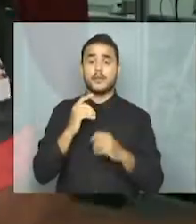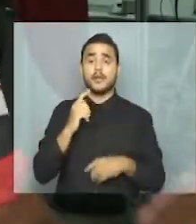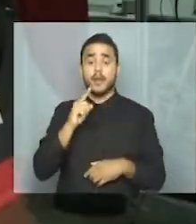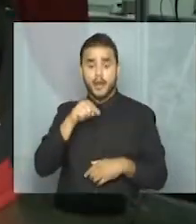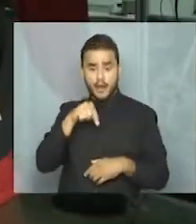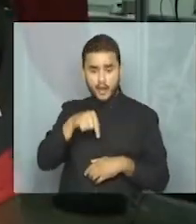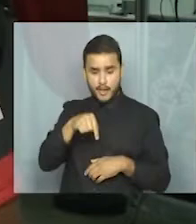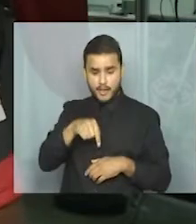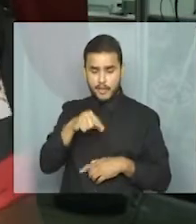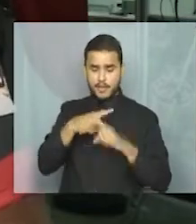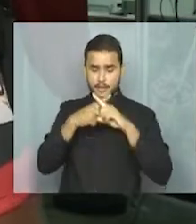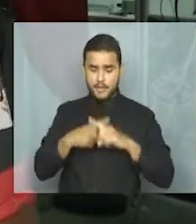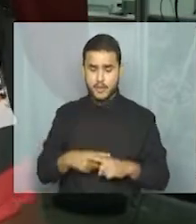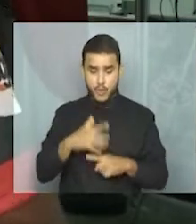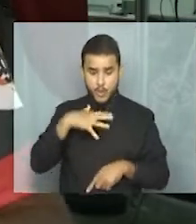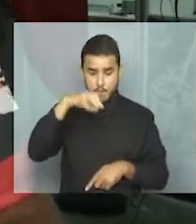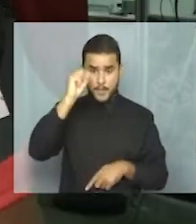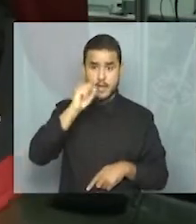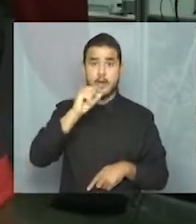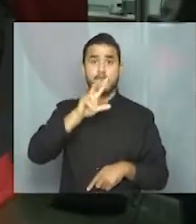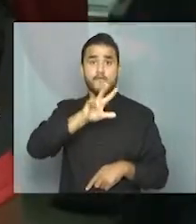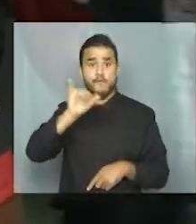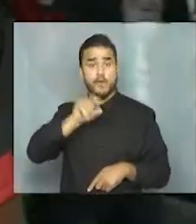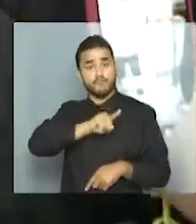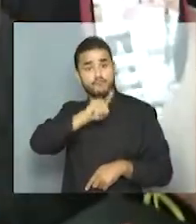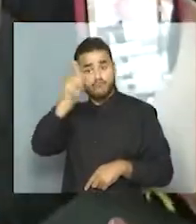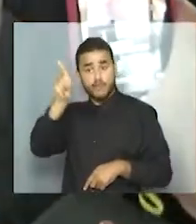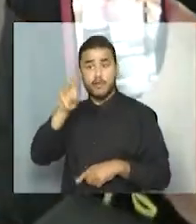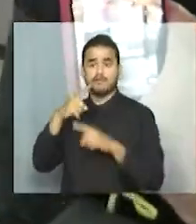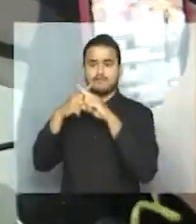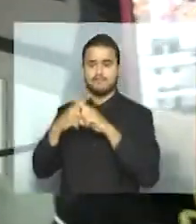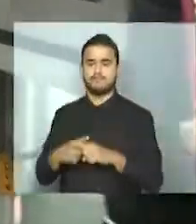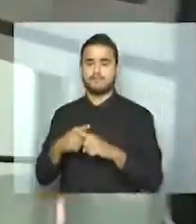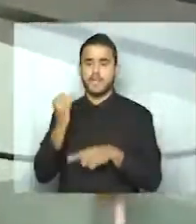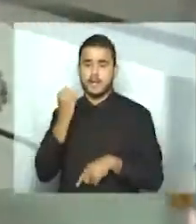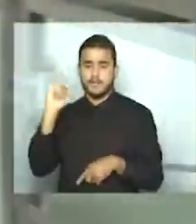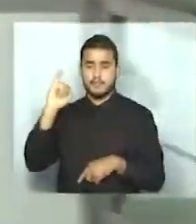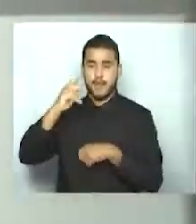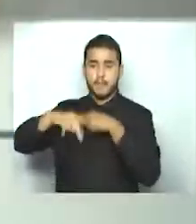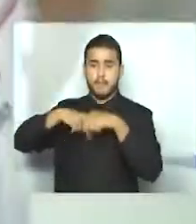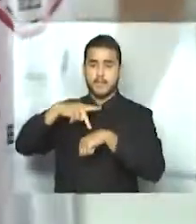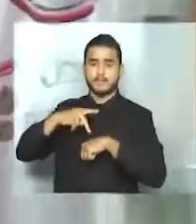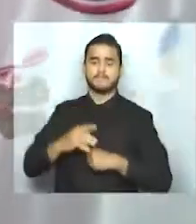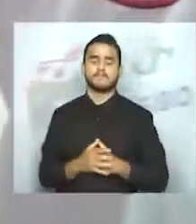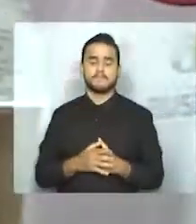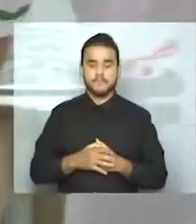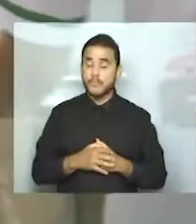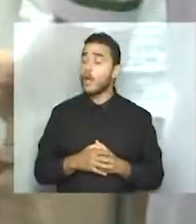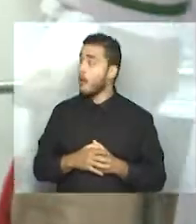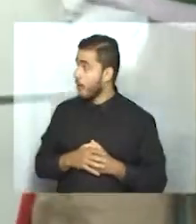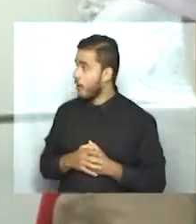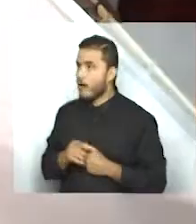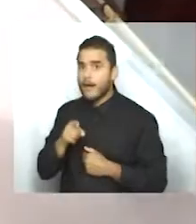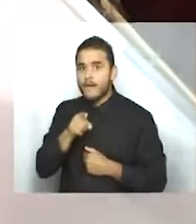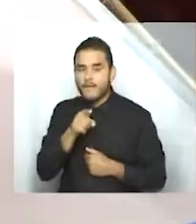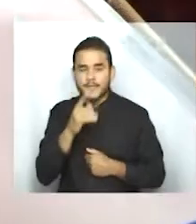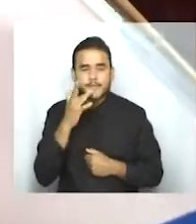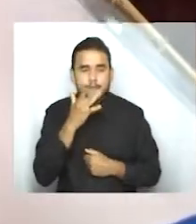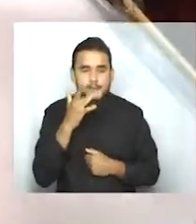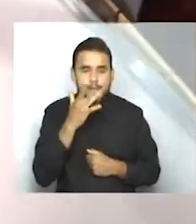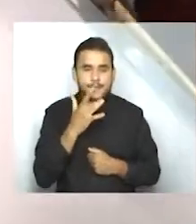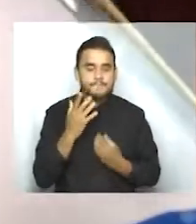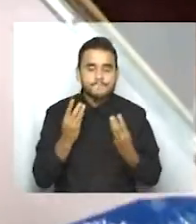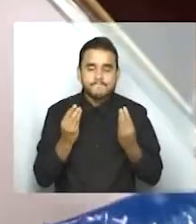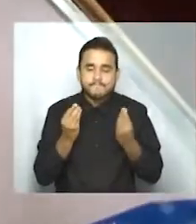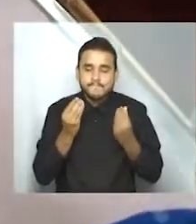na Itália, levando o nome dos parceiros que esteve. Agora vai, confessa aí pra mim que você ficou com água na boca. Até porque,